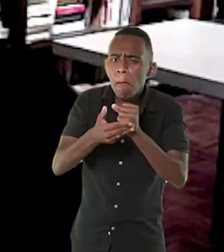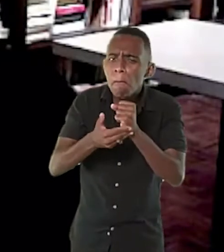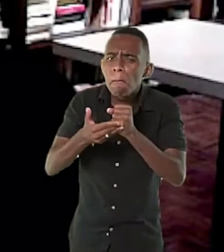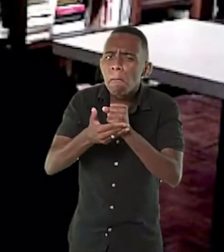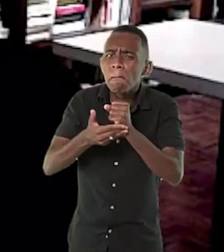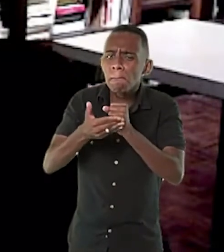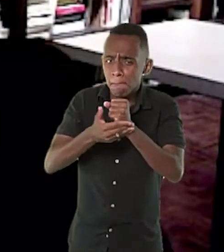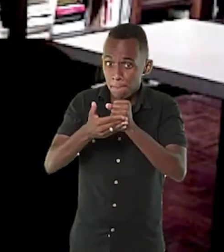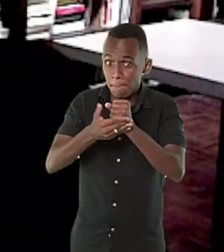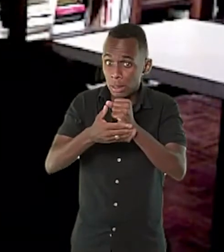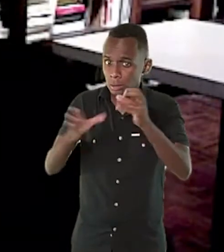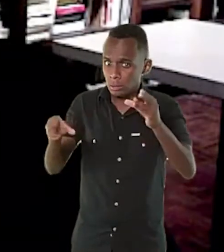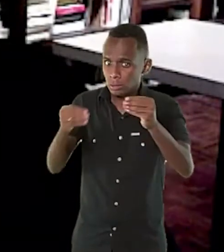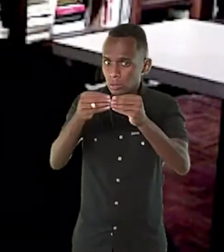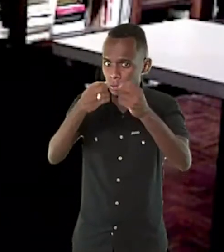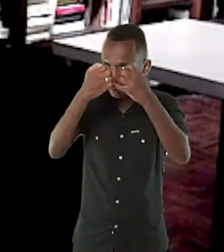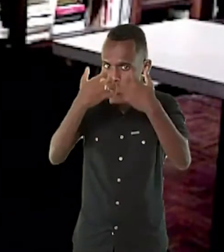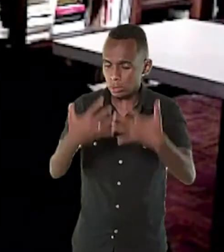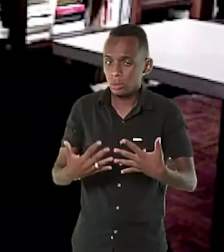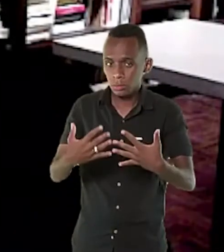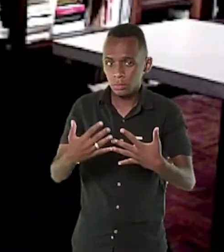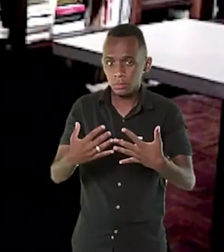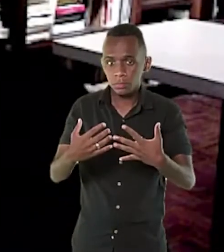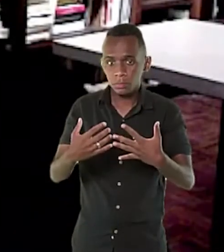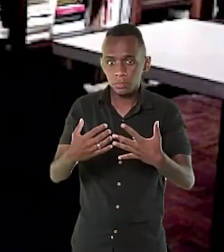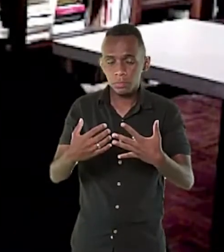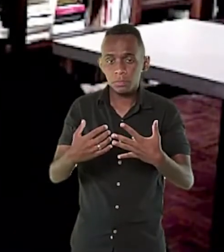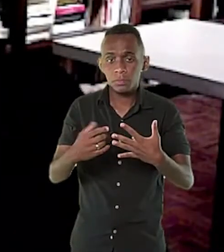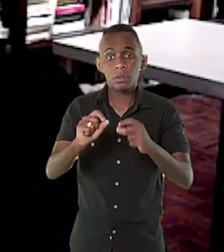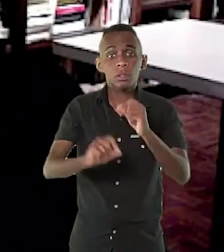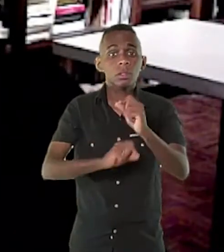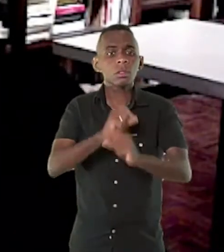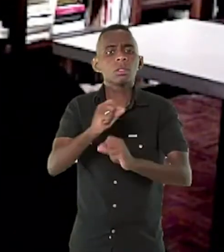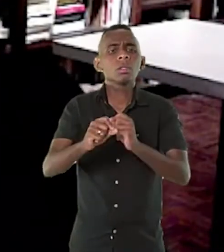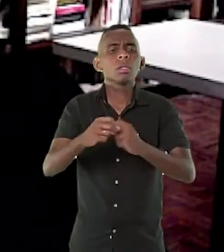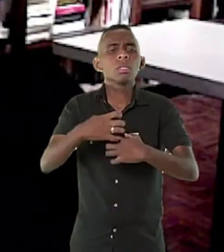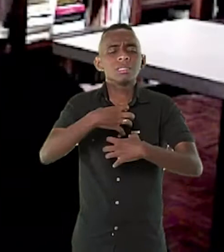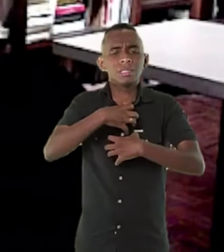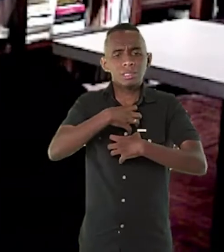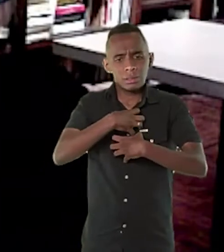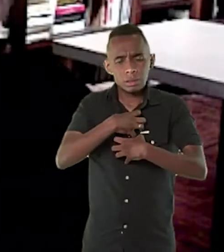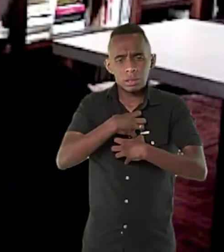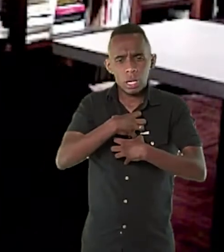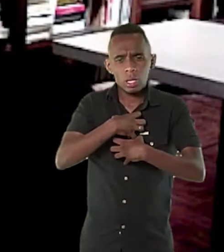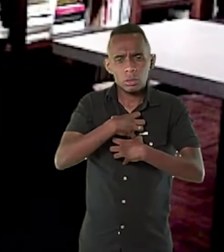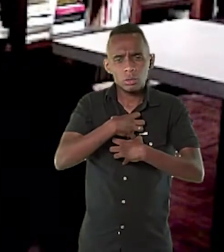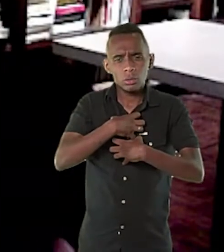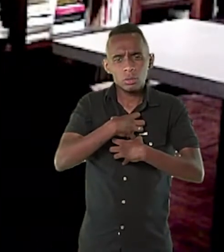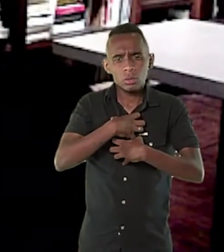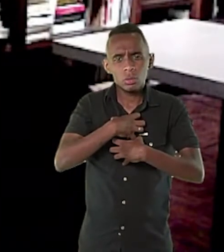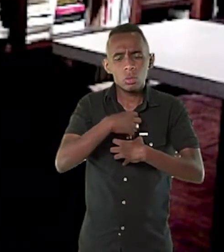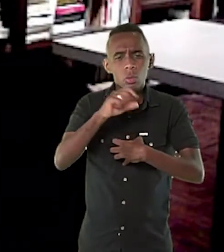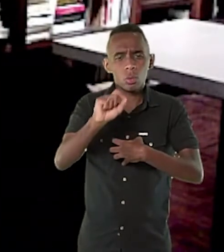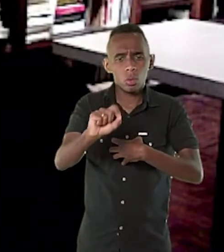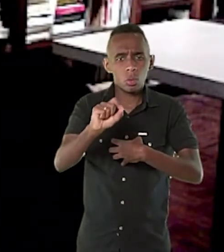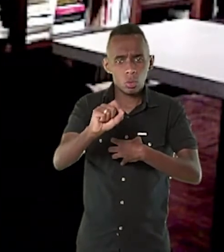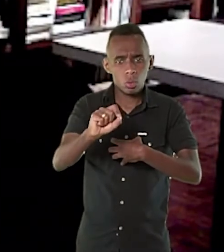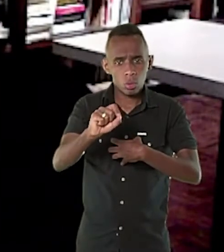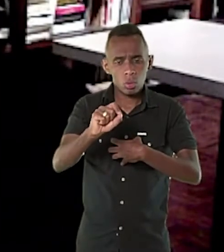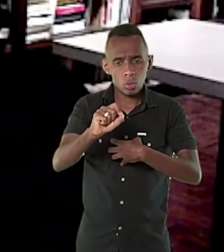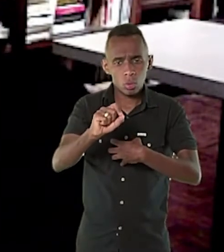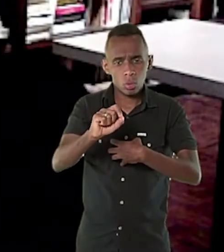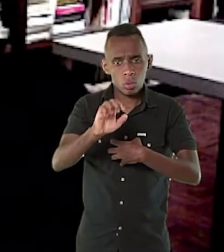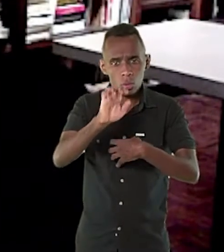vou resumir aqui, como as formas pelas quais o